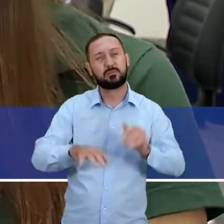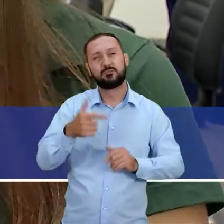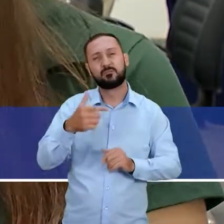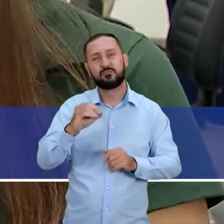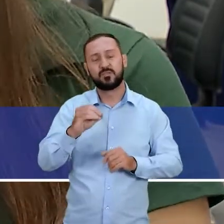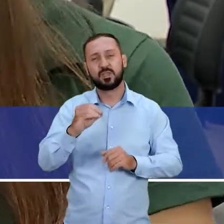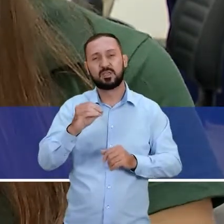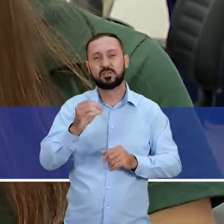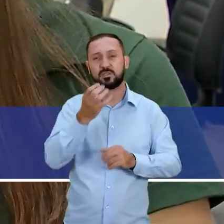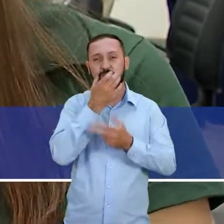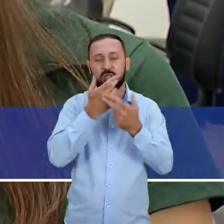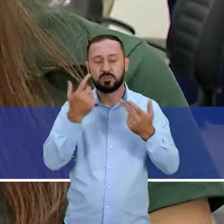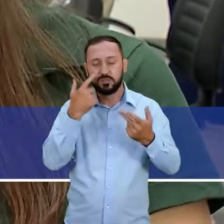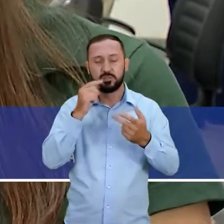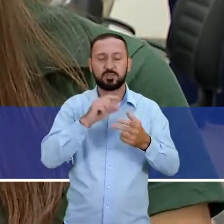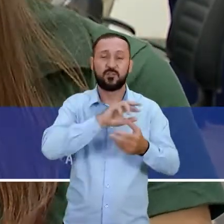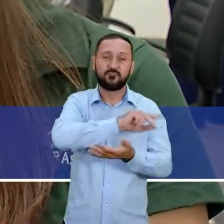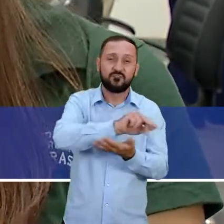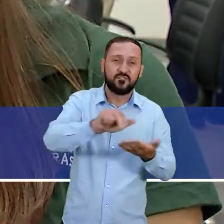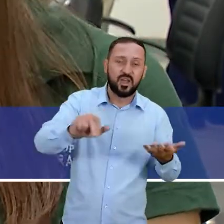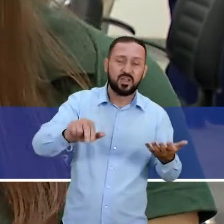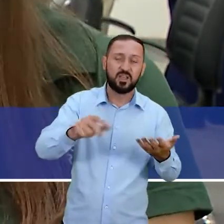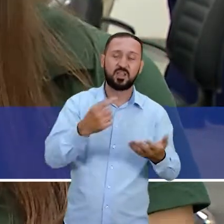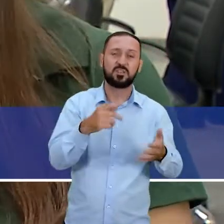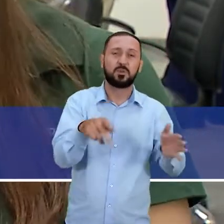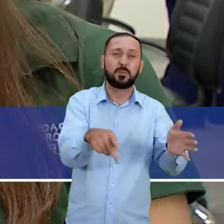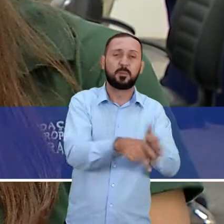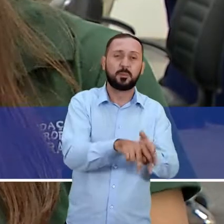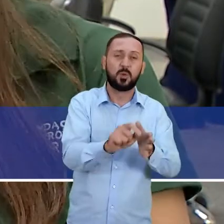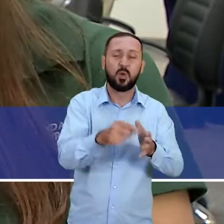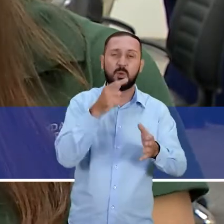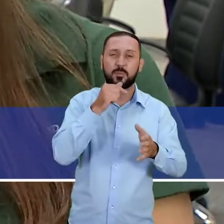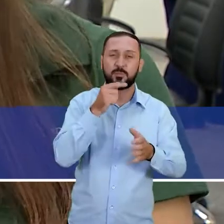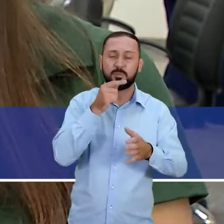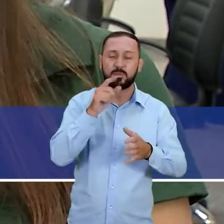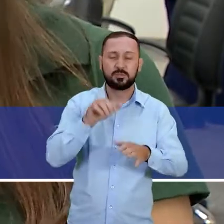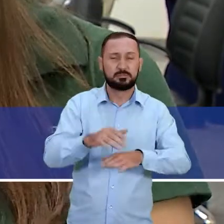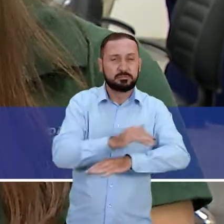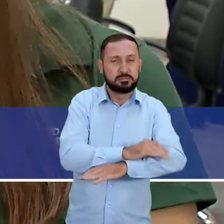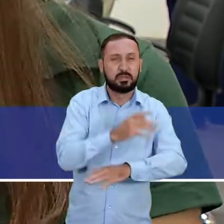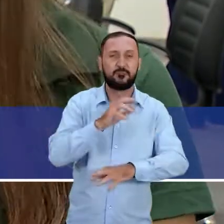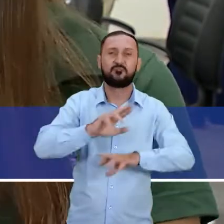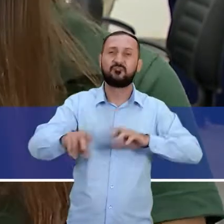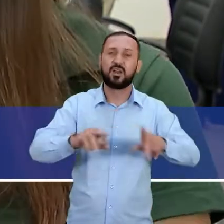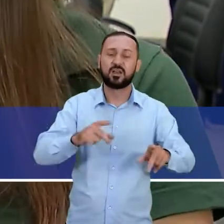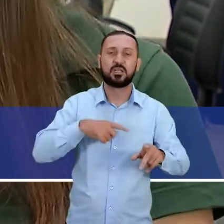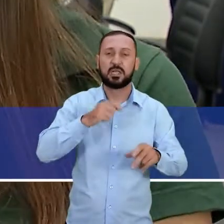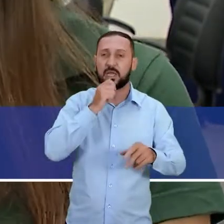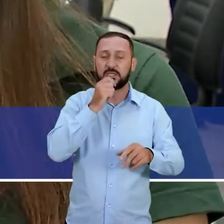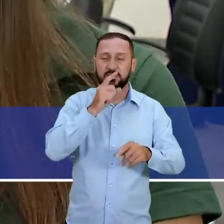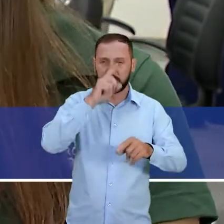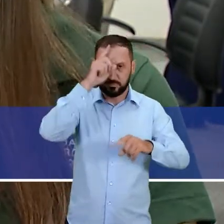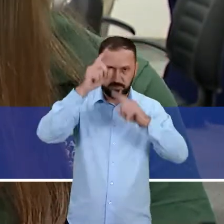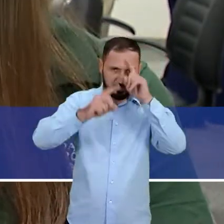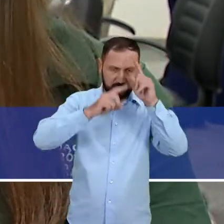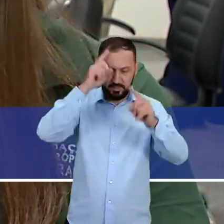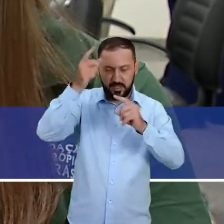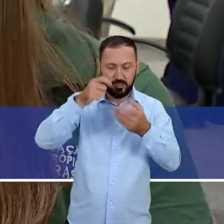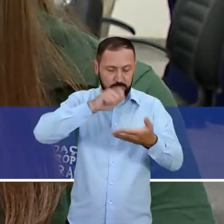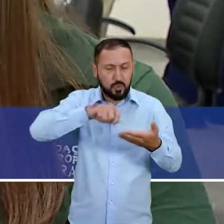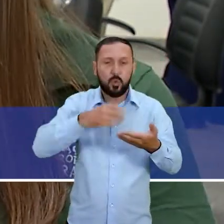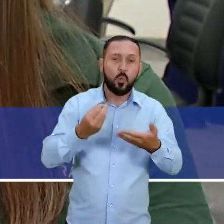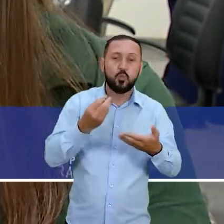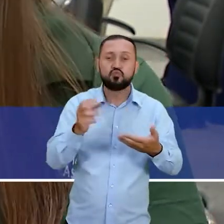exemplo, 20 espécies novas de líquens para a ciência, uma espécie nova de anfíbio, não descrita ainda, que eles ainda estão trabalhando na descrição